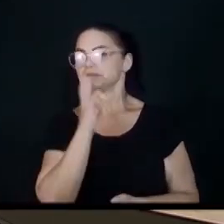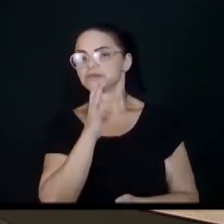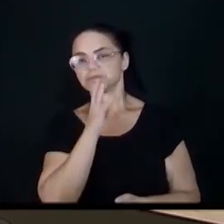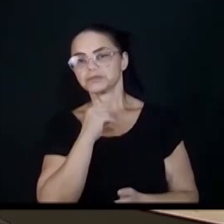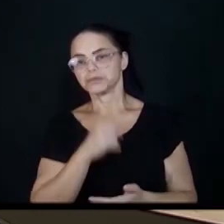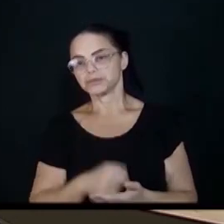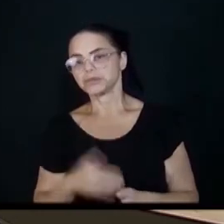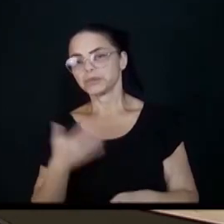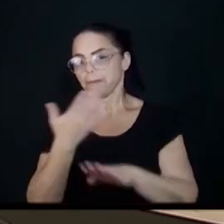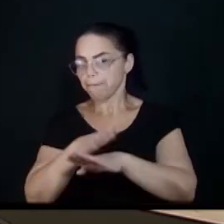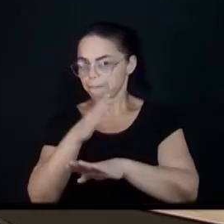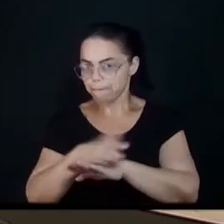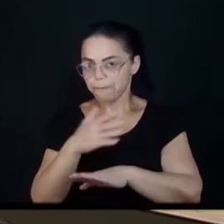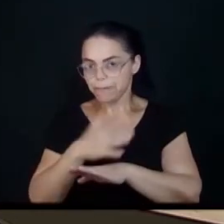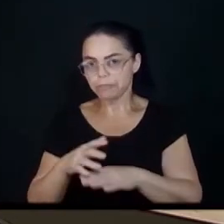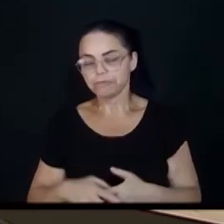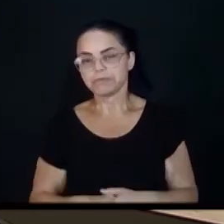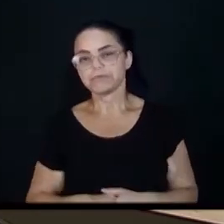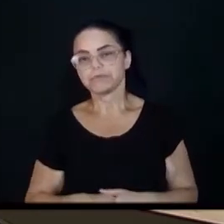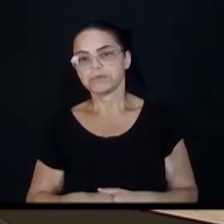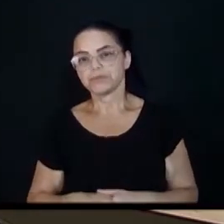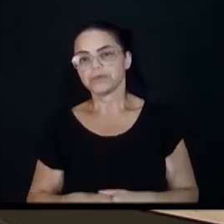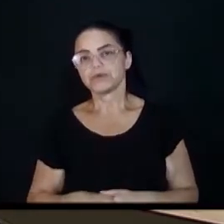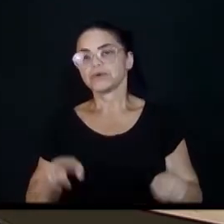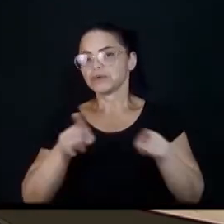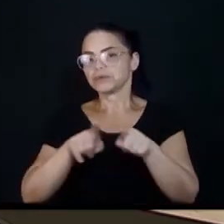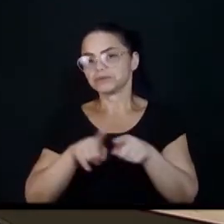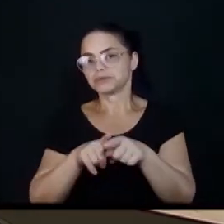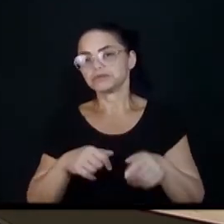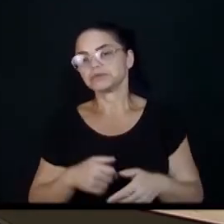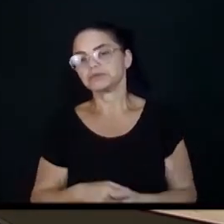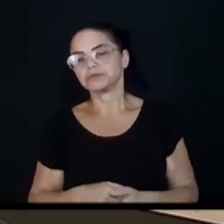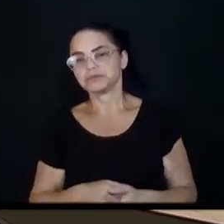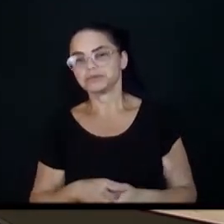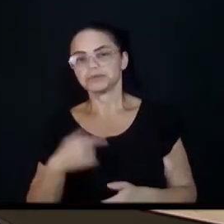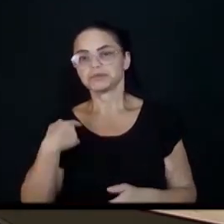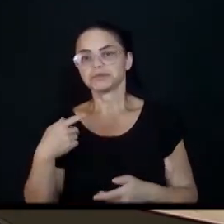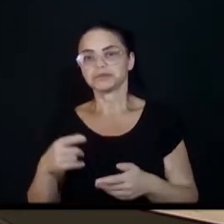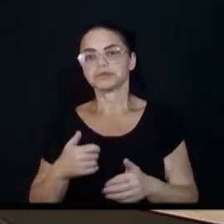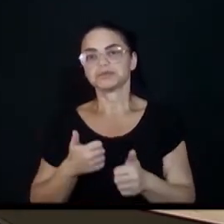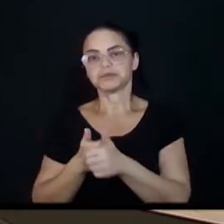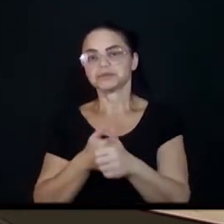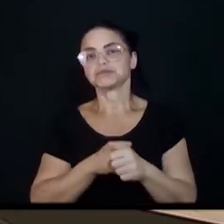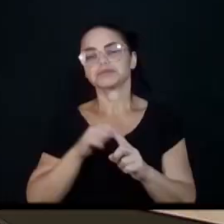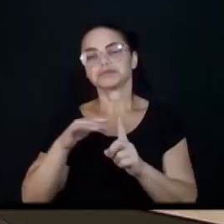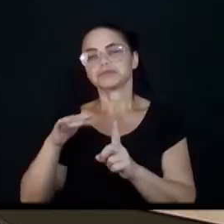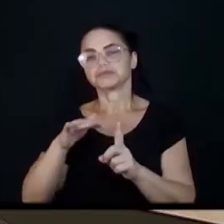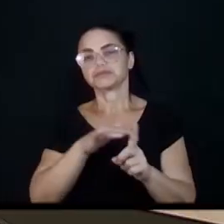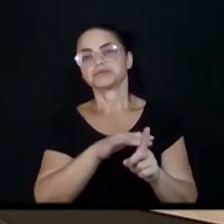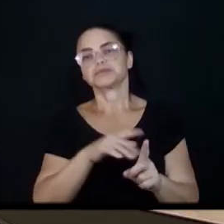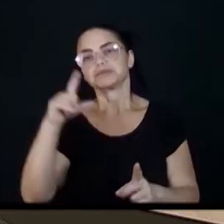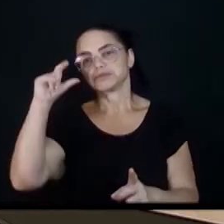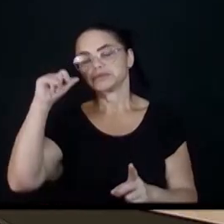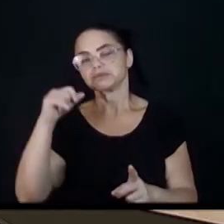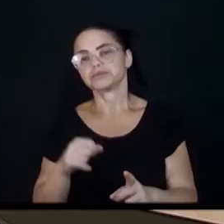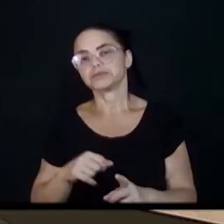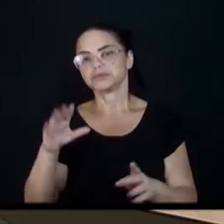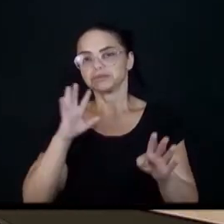participarem. E também conhecer a gente, seguir a gente no Instagram, Facebook, dar uma olhadinha no